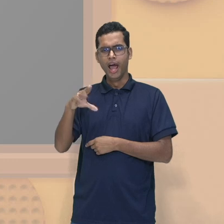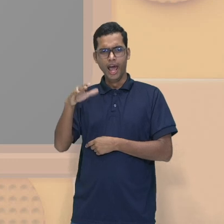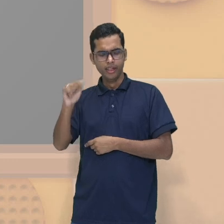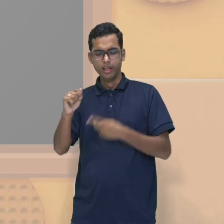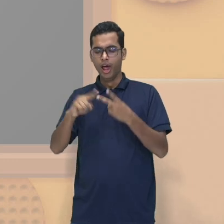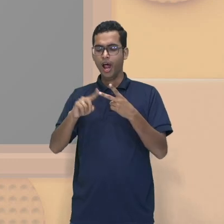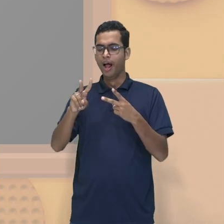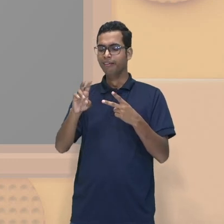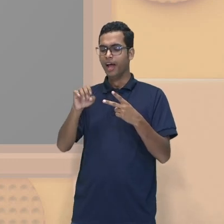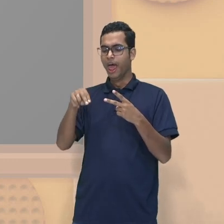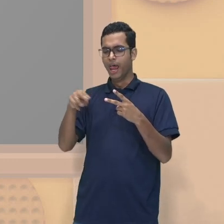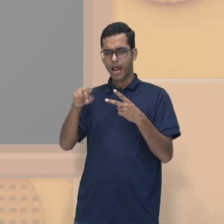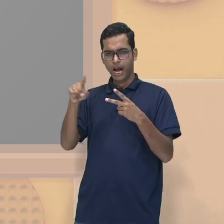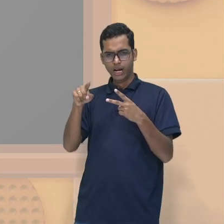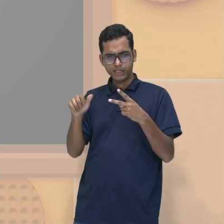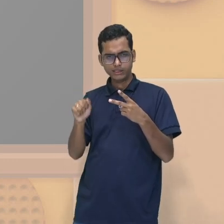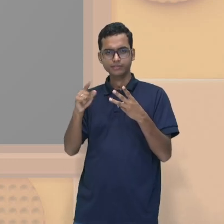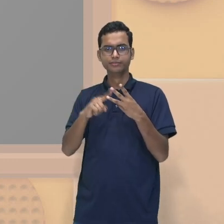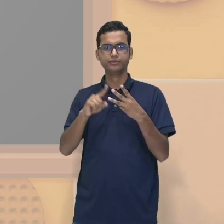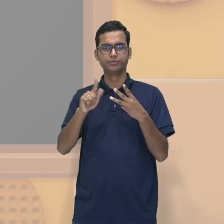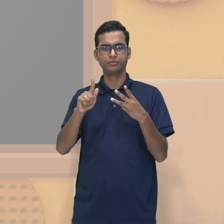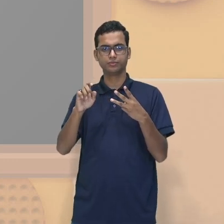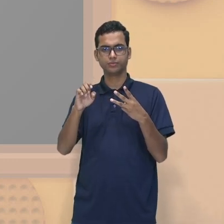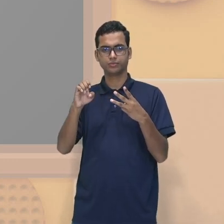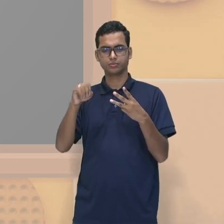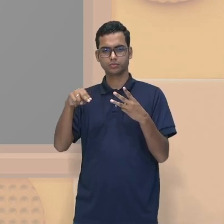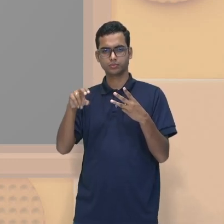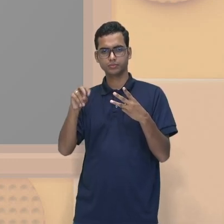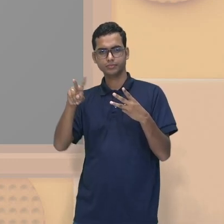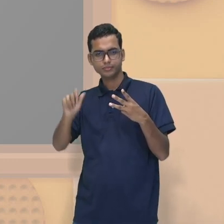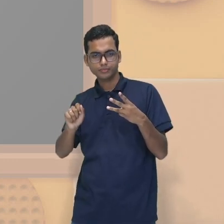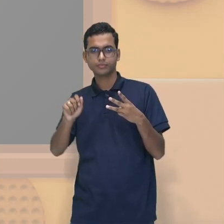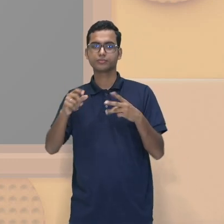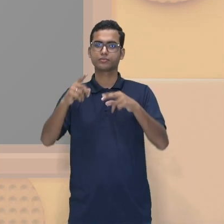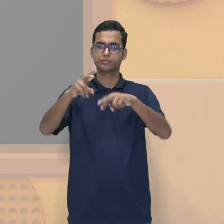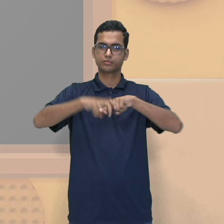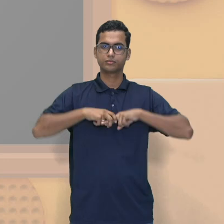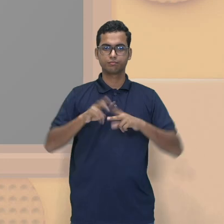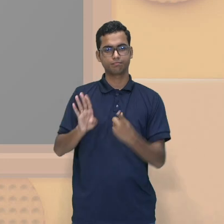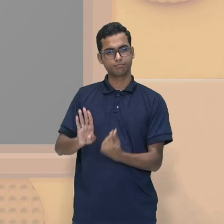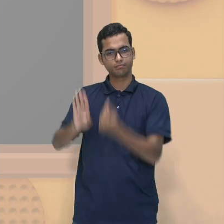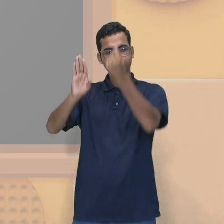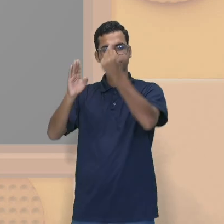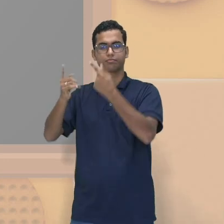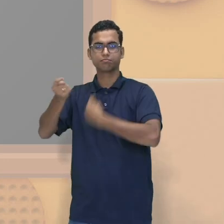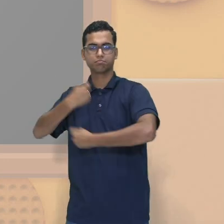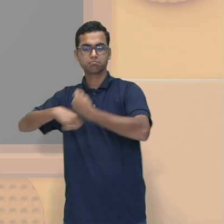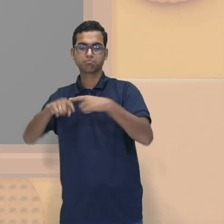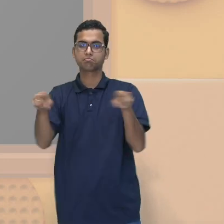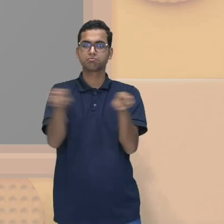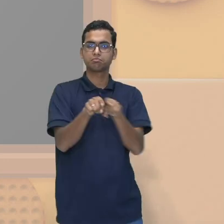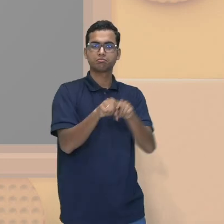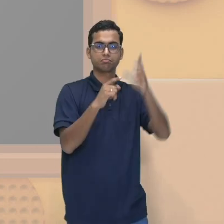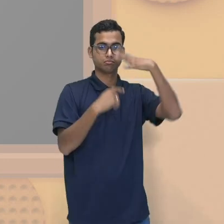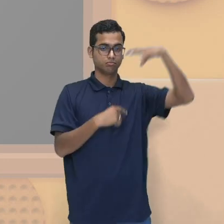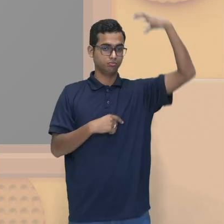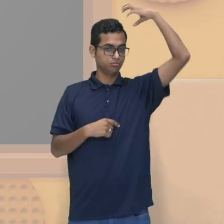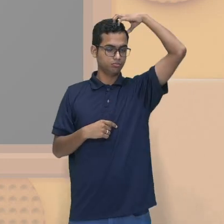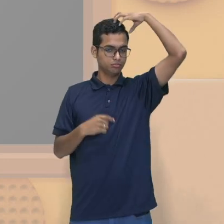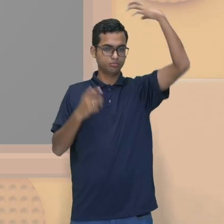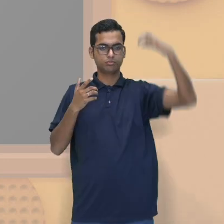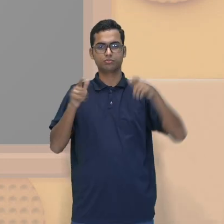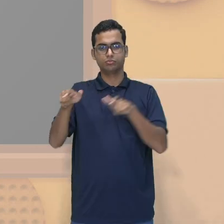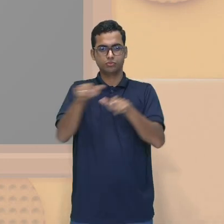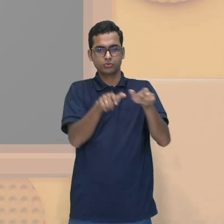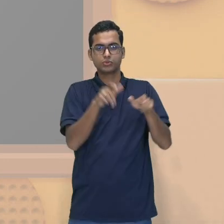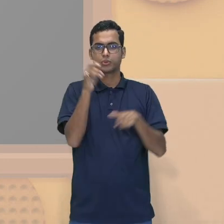conta das riquezas acumuladas pela burguesia comercial e a nobreza. Então, as cidades italianas vão